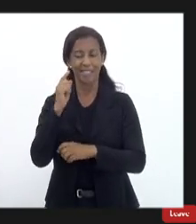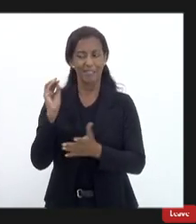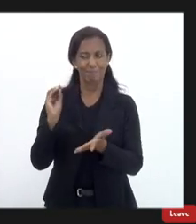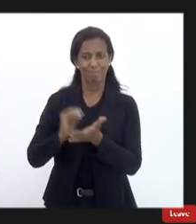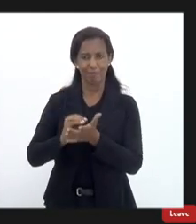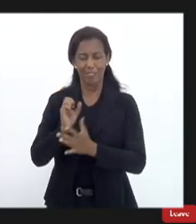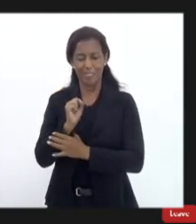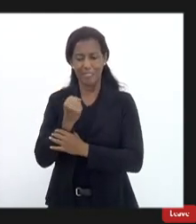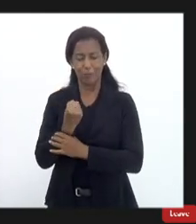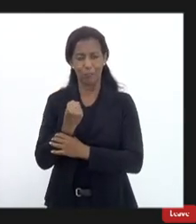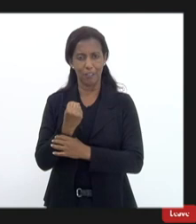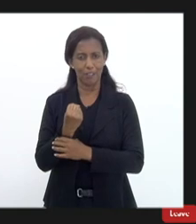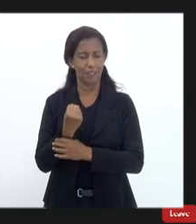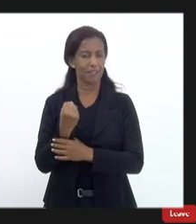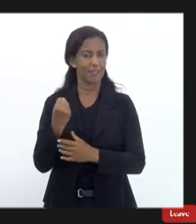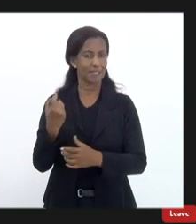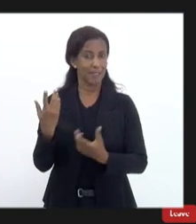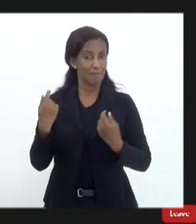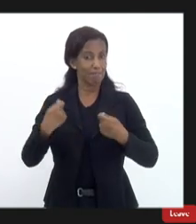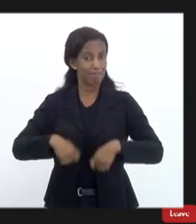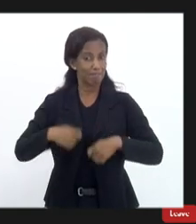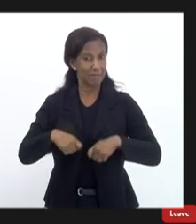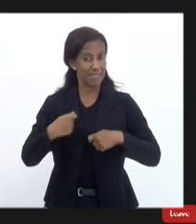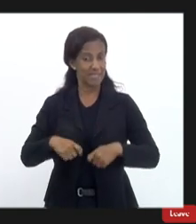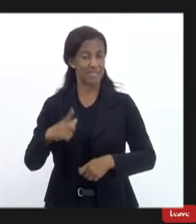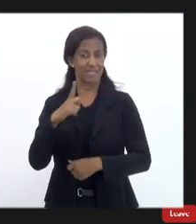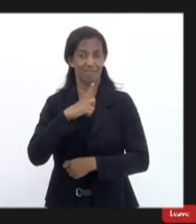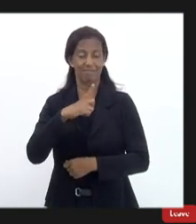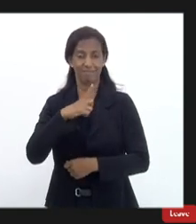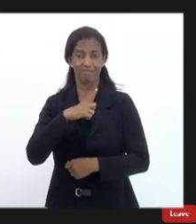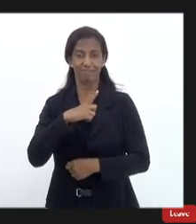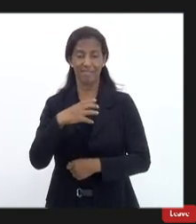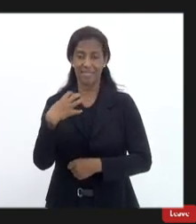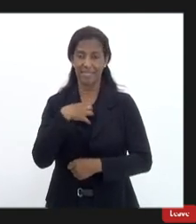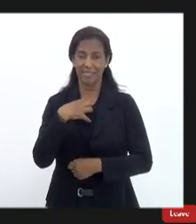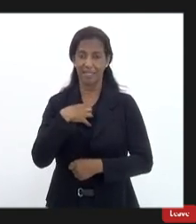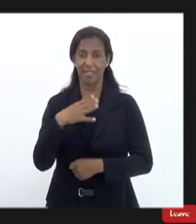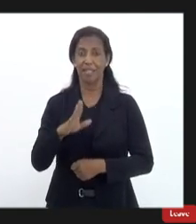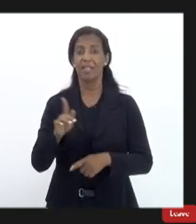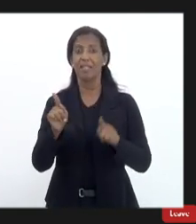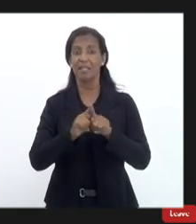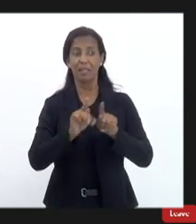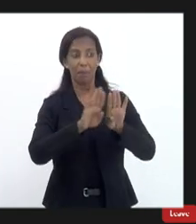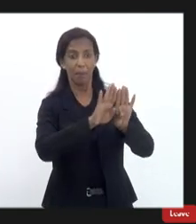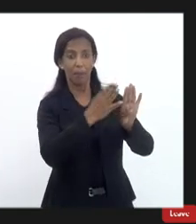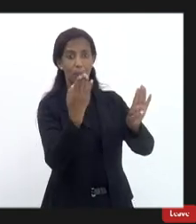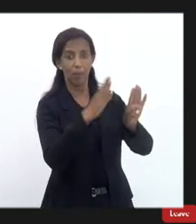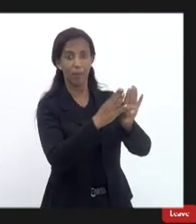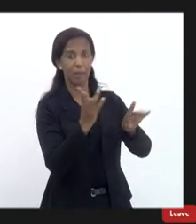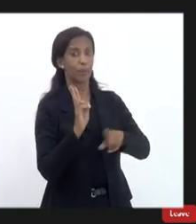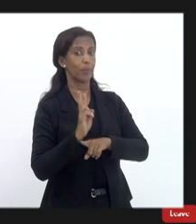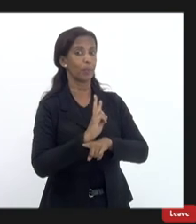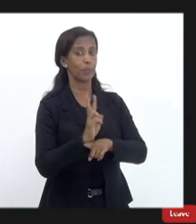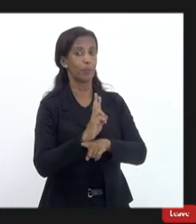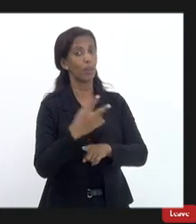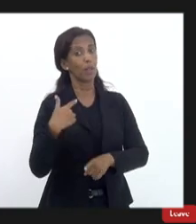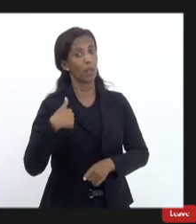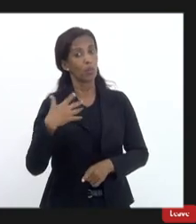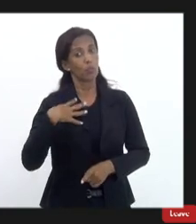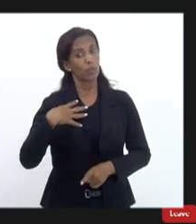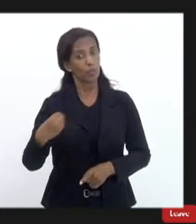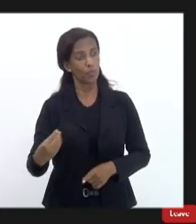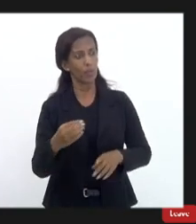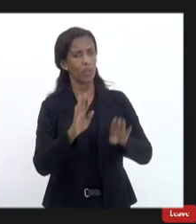insegurança sanitária, né? A gente precisa dessa segurança. E quanto aos porteiros também, né? Eu sou filho de porteiro e eu